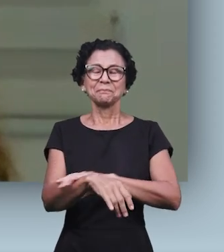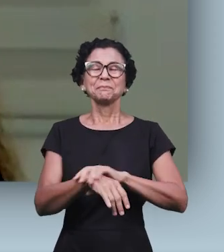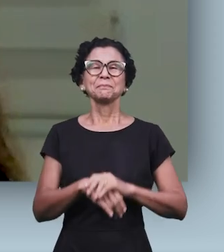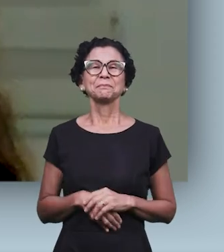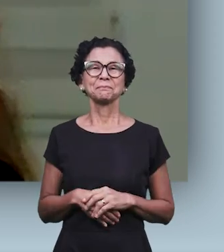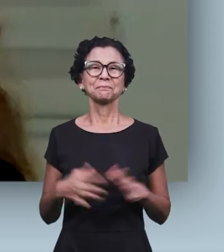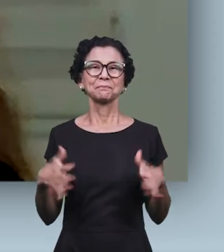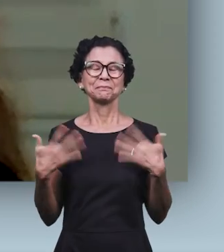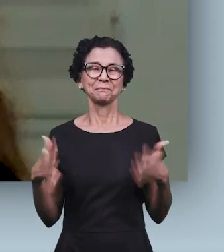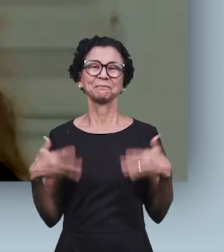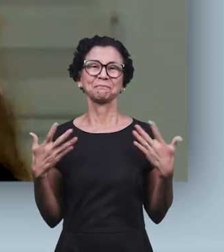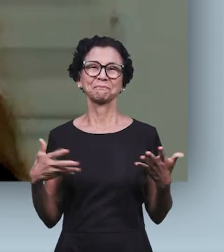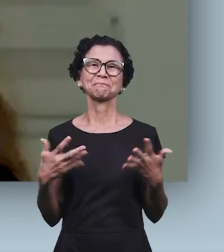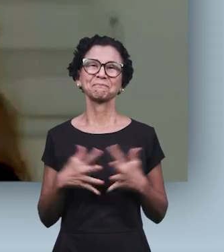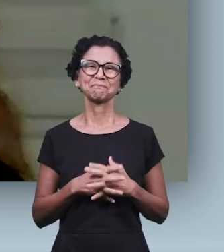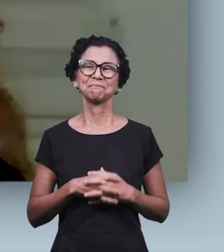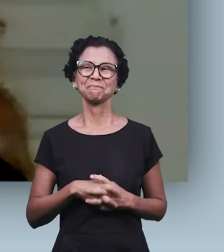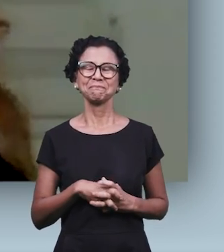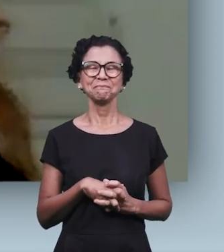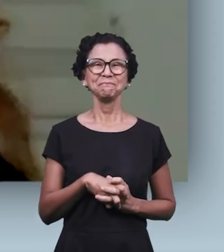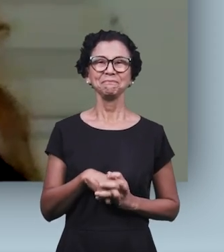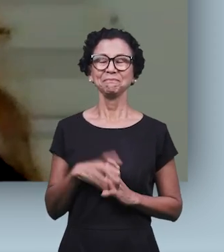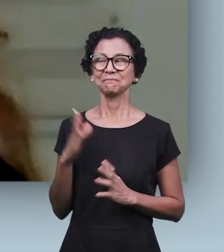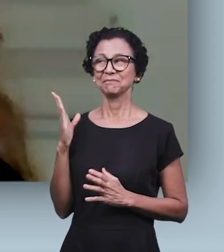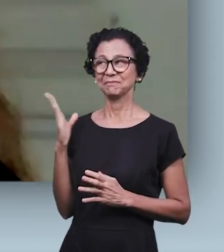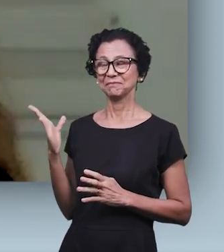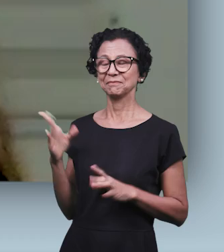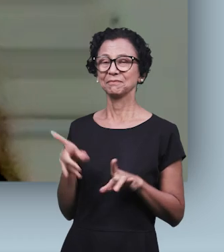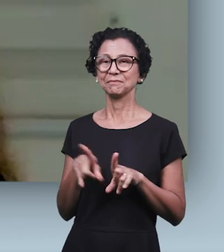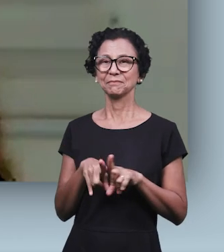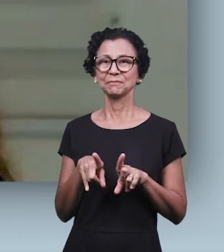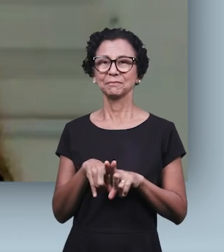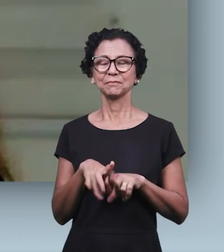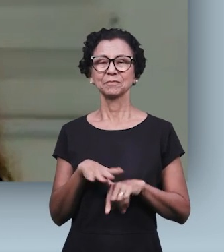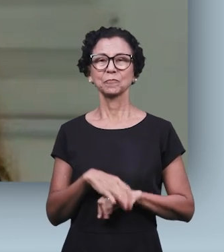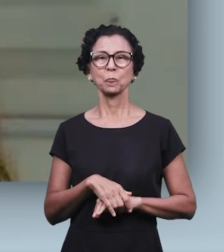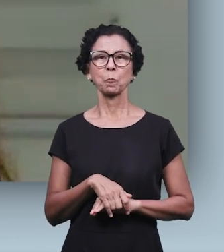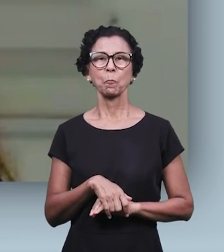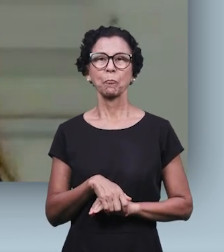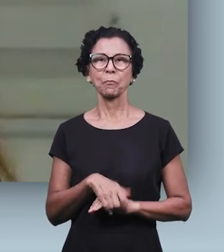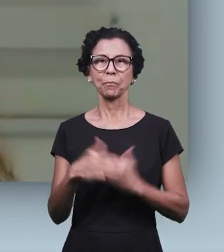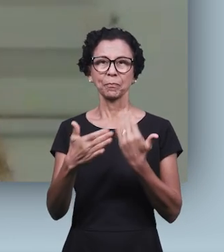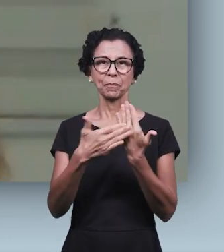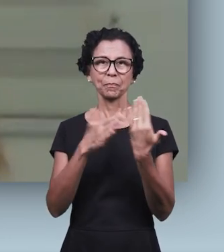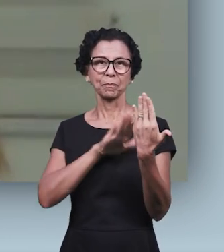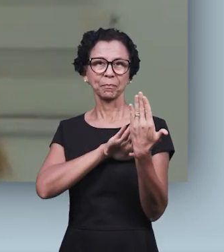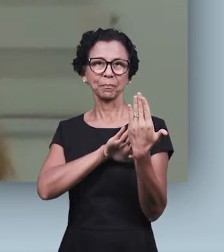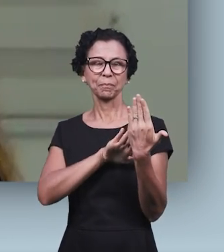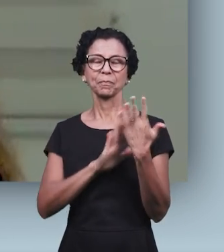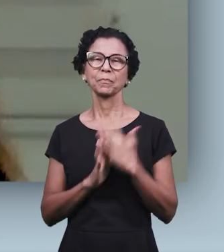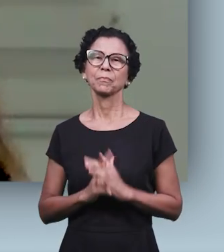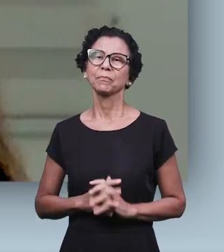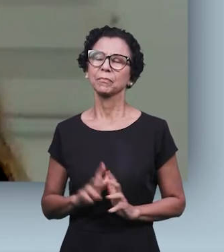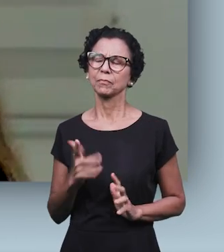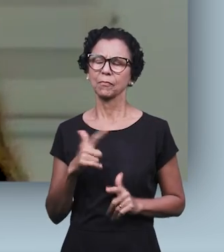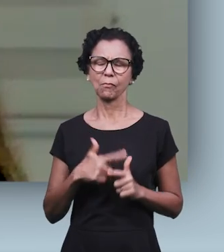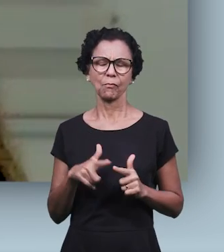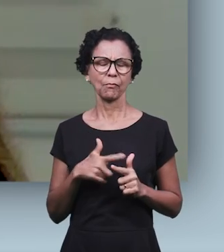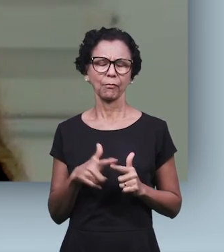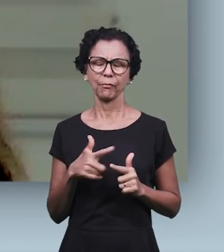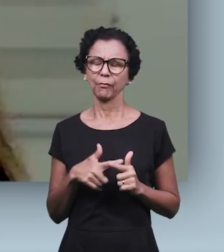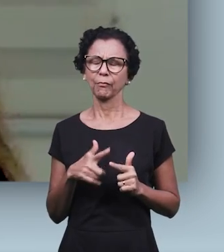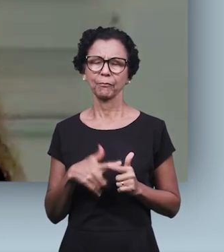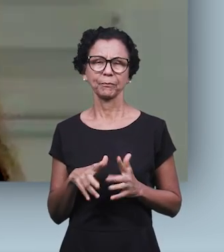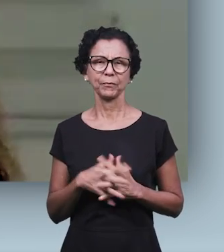estímulo, né? Esse meu aqui também tem os 2 lados. As irmãs vejam que esse aqui tem um furinho que eu já usei para uma outra aula. Então não é problema,